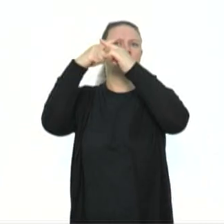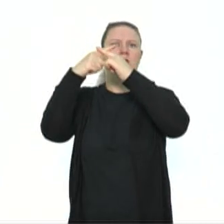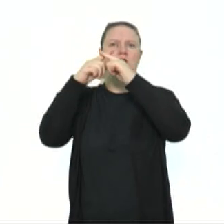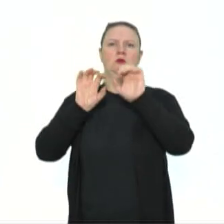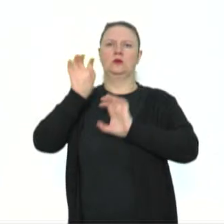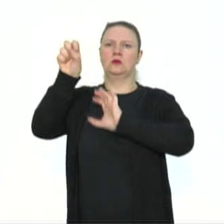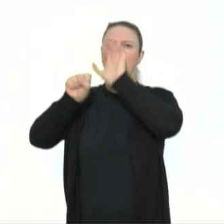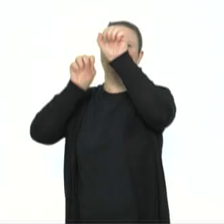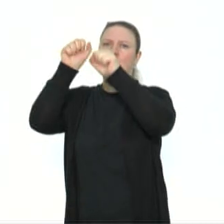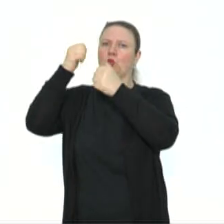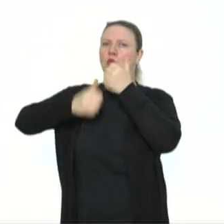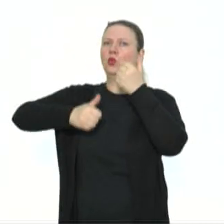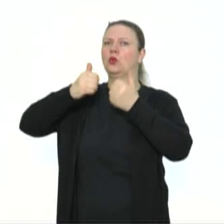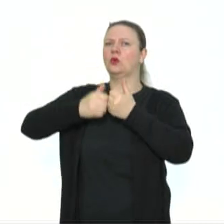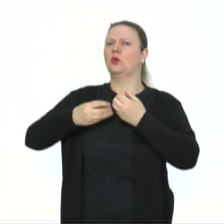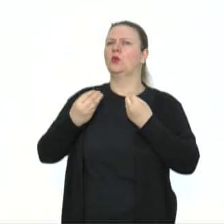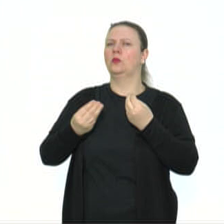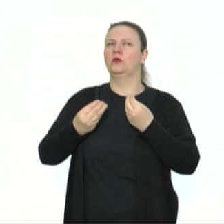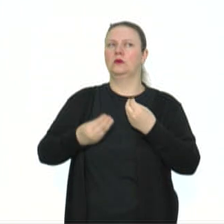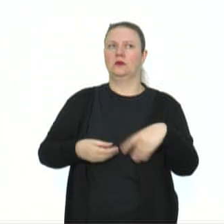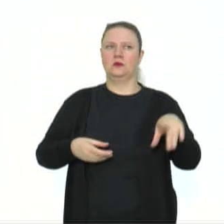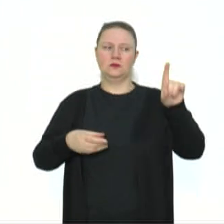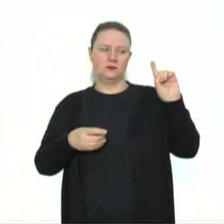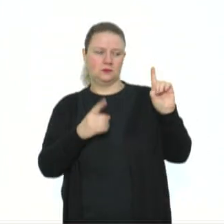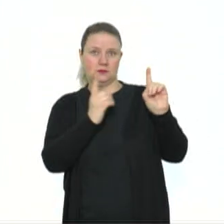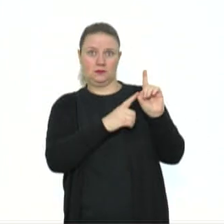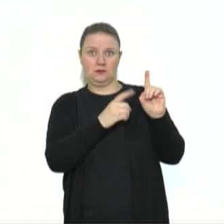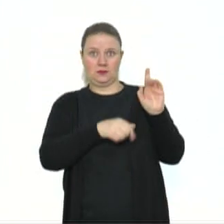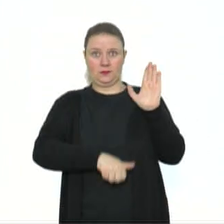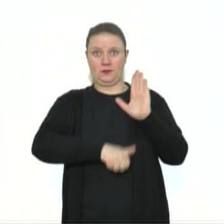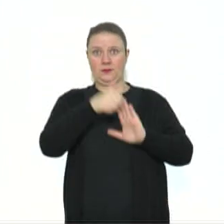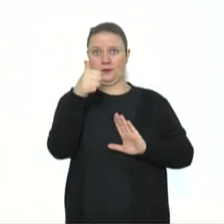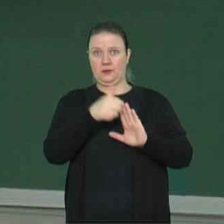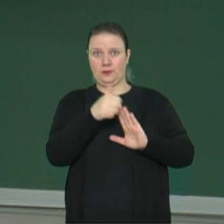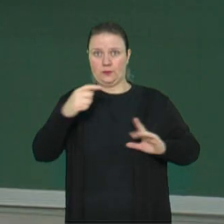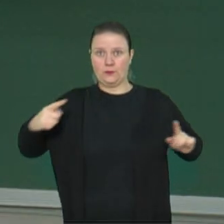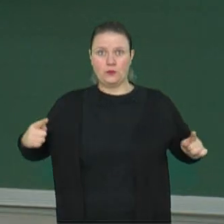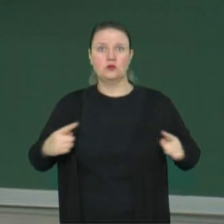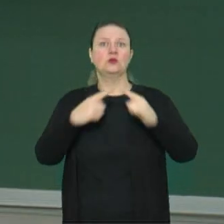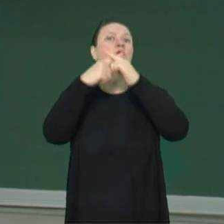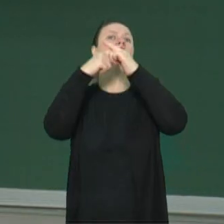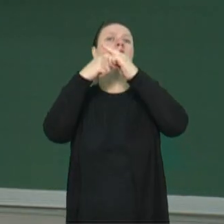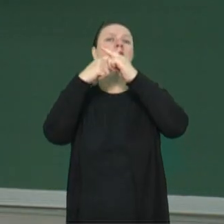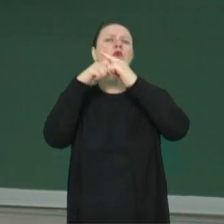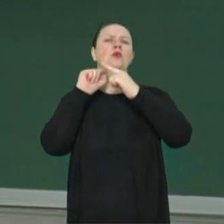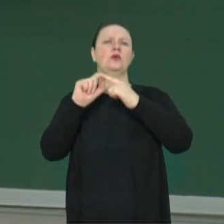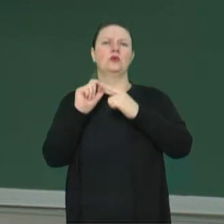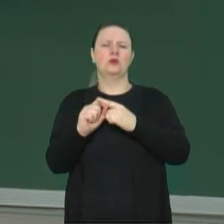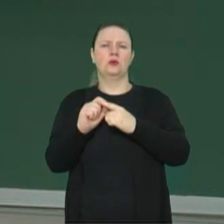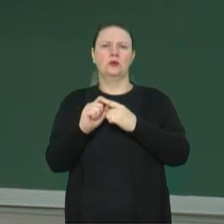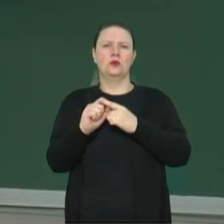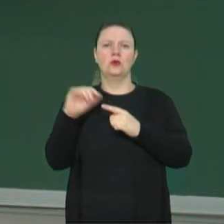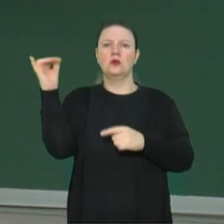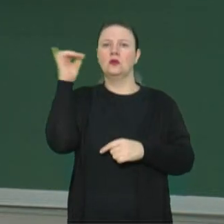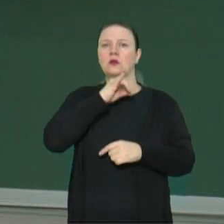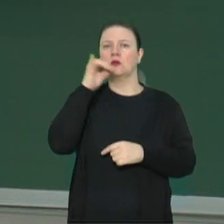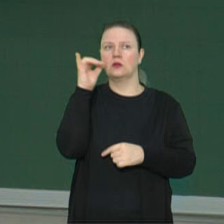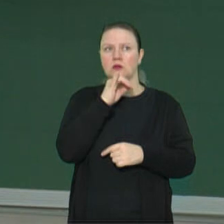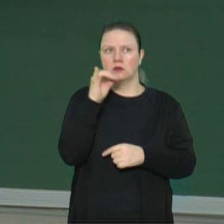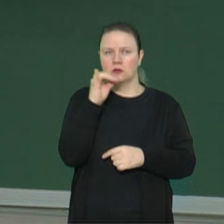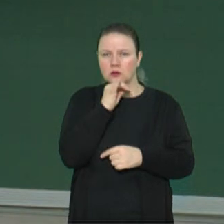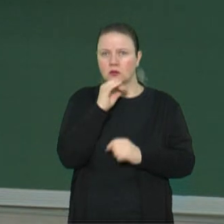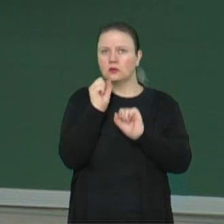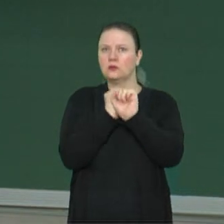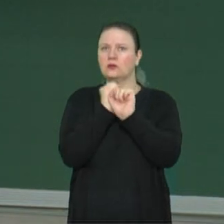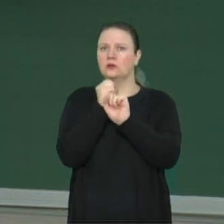A resposta correta, a letra D. Isso mesmo, então a primeira competição, estou falando de competição, né? Realizada a primeira competição